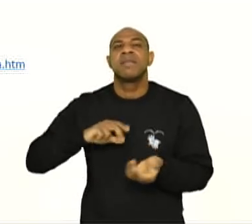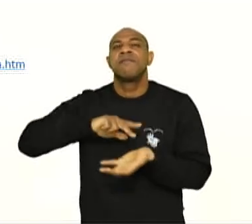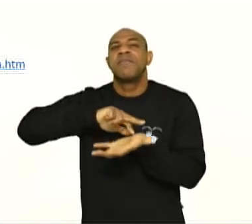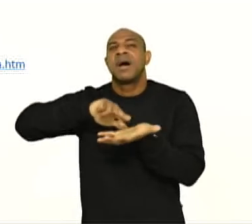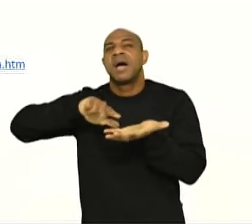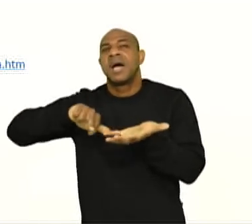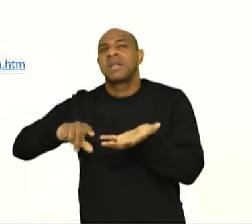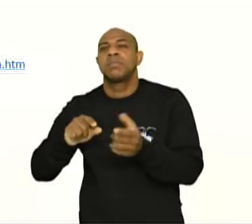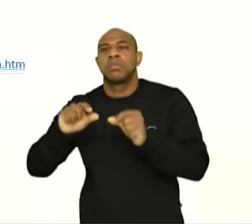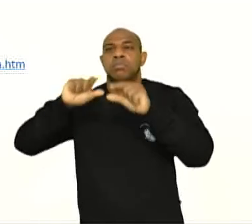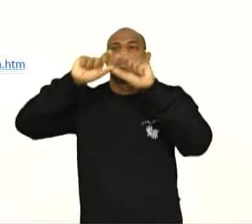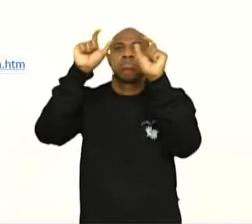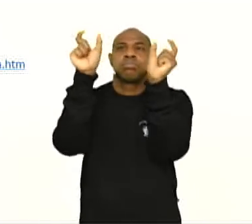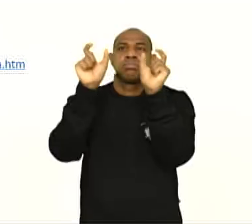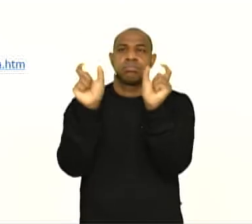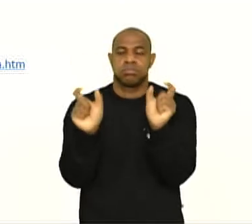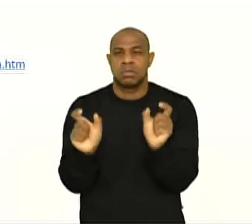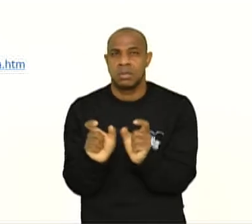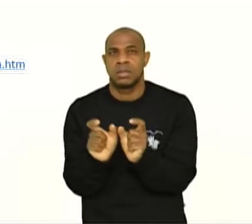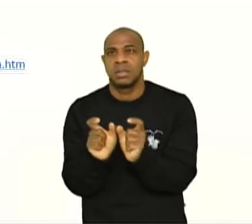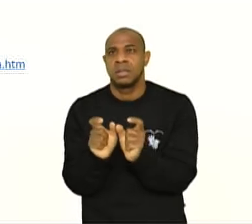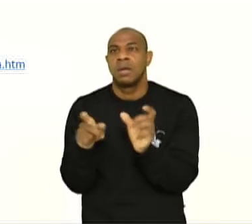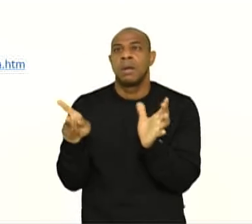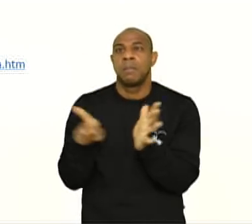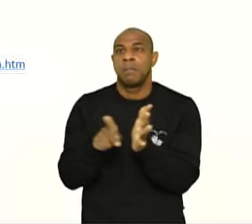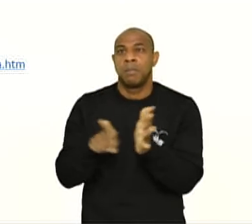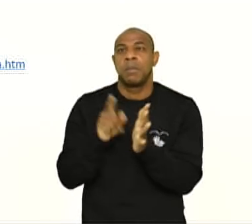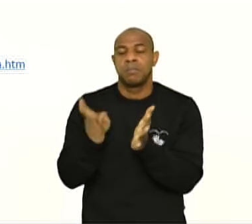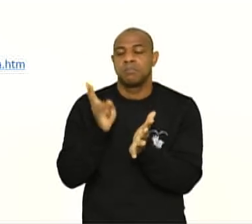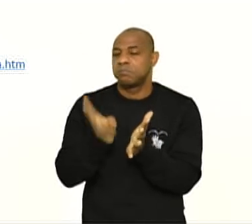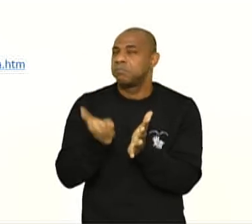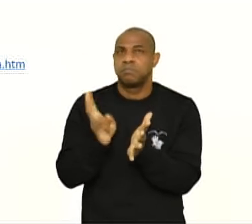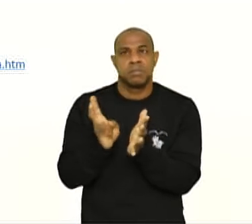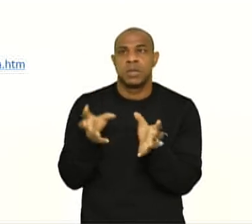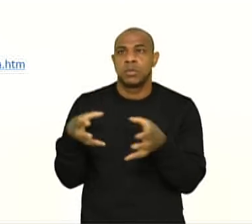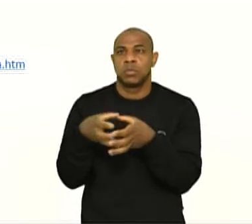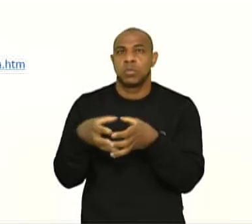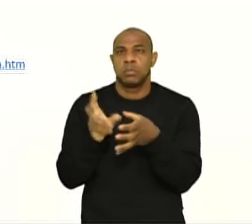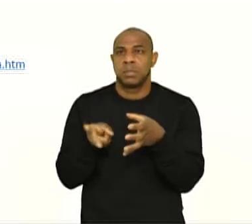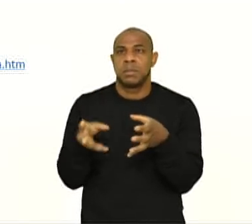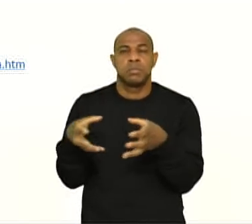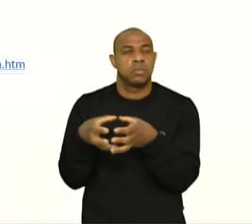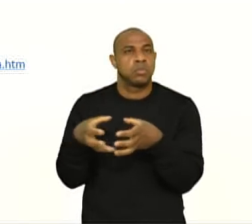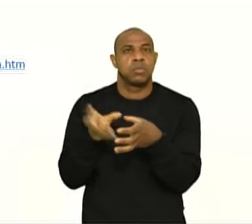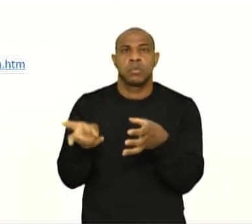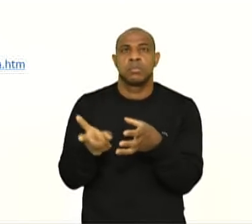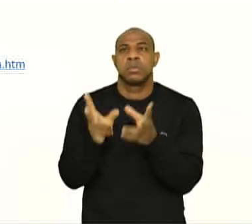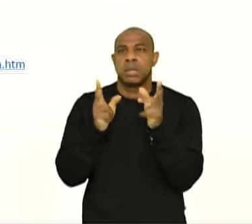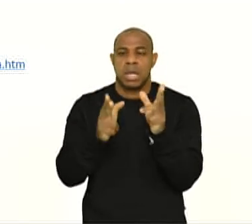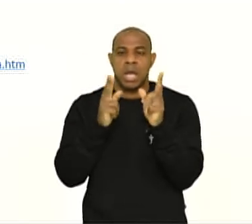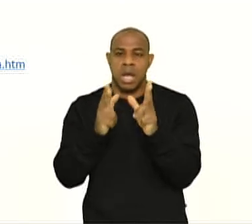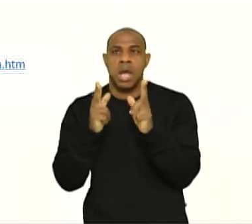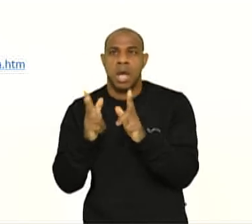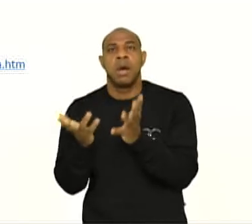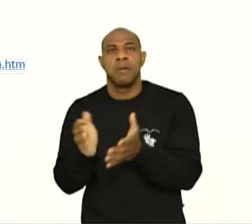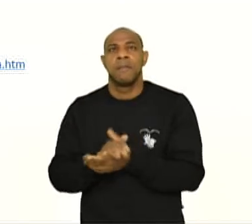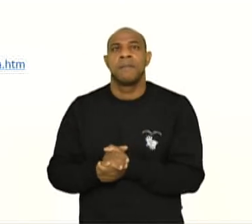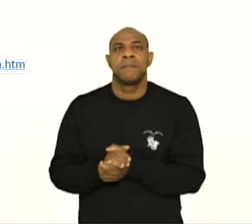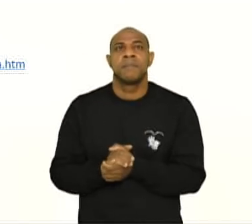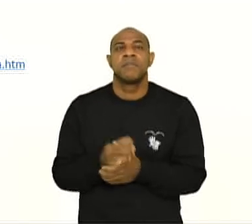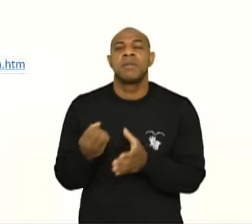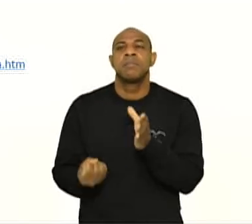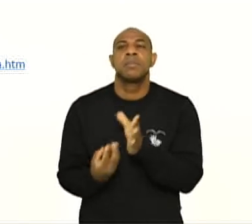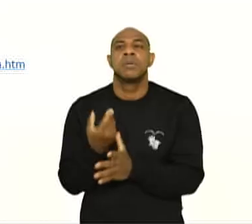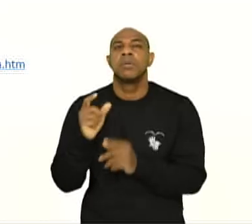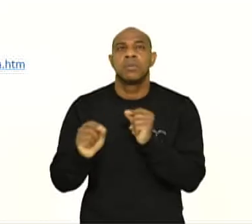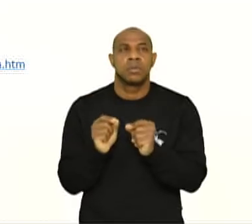vários organismos da mesma espécie, tá? Vários organismos da mesma espécie, né? Semelhantes entre si, né? Vai formar